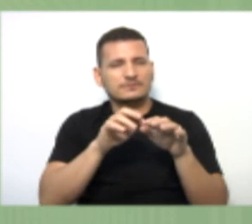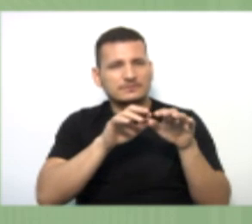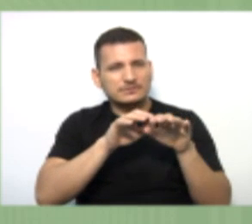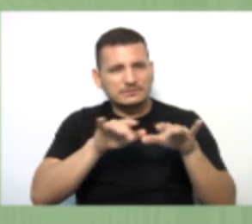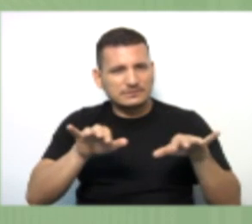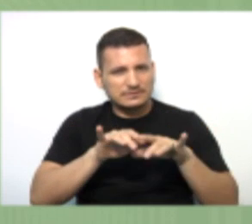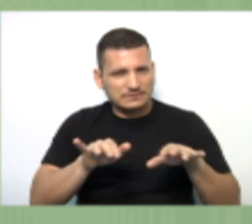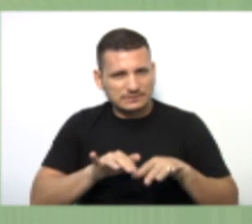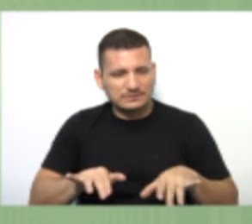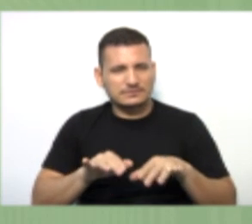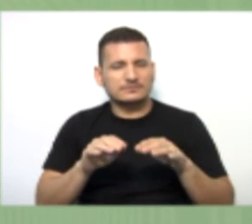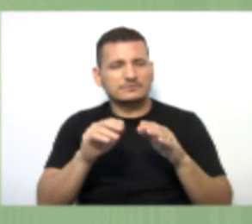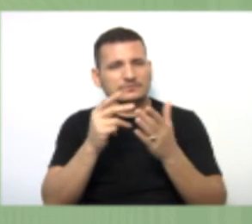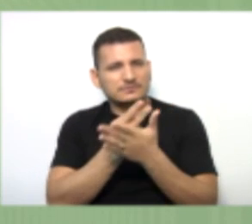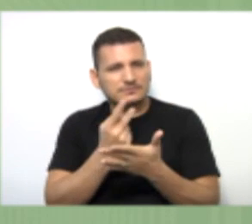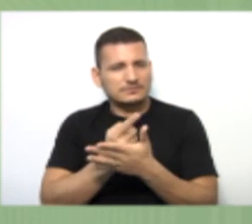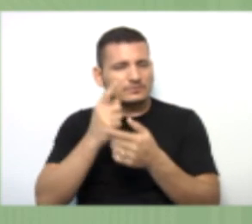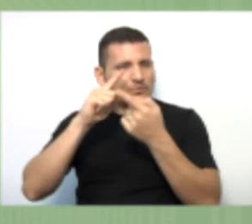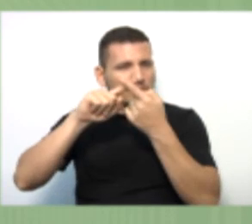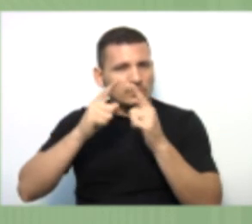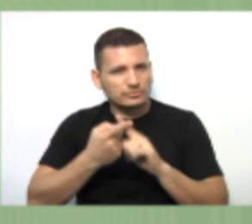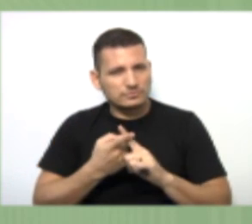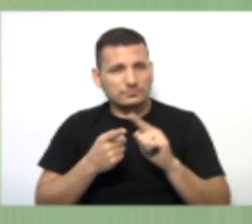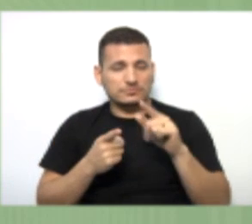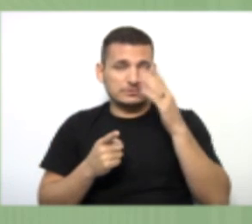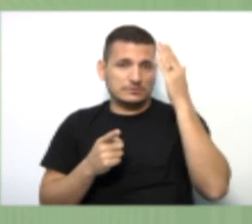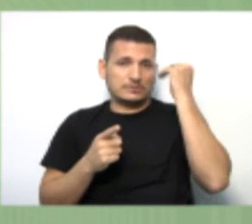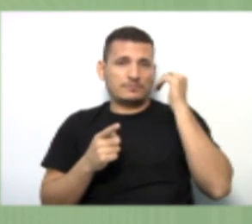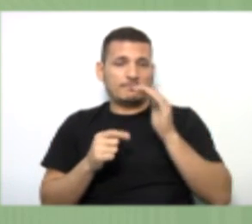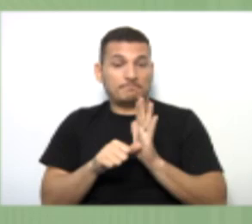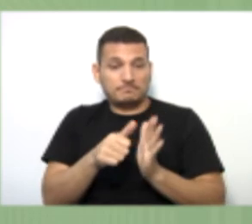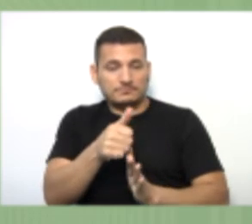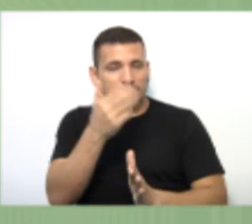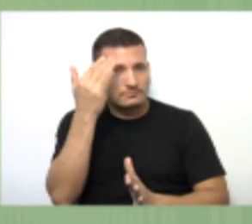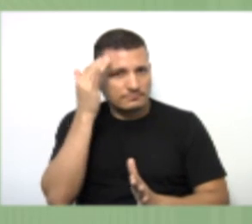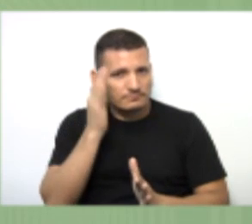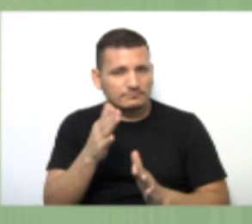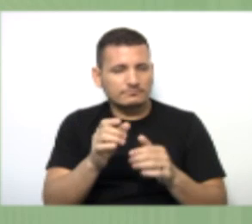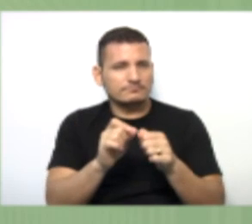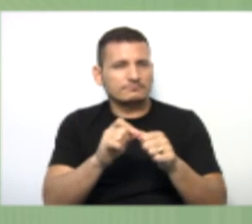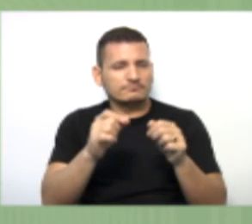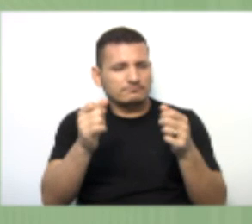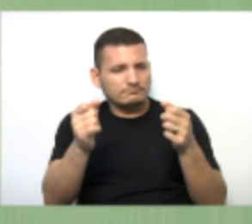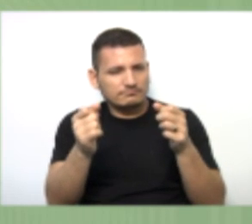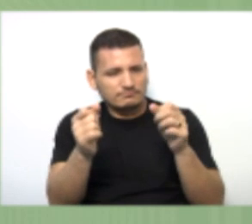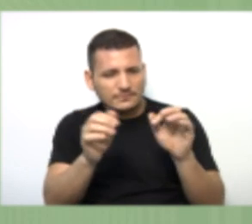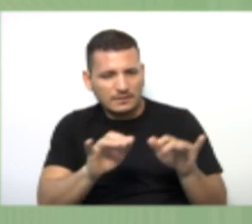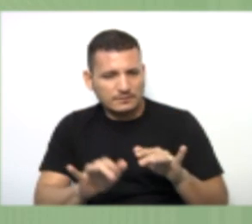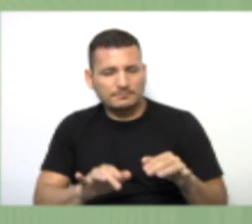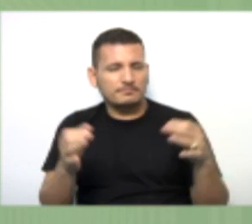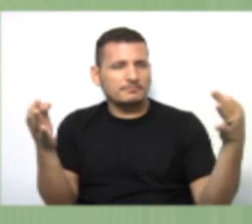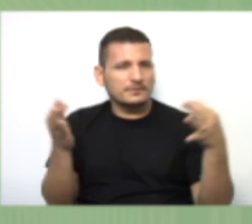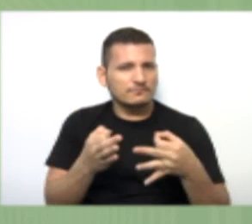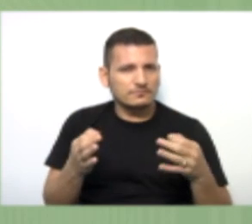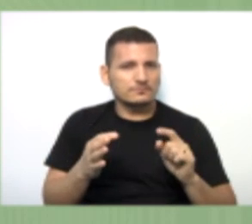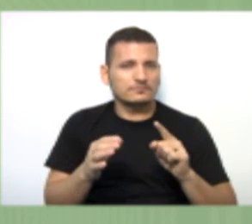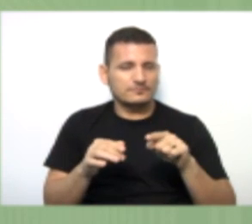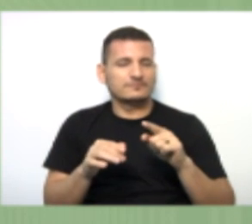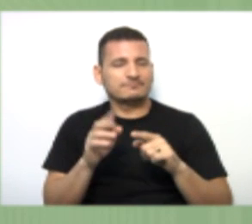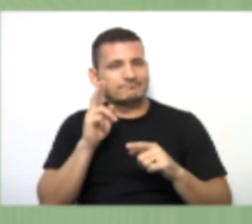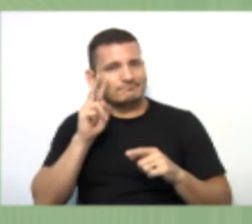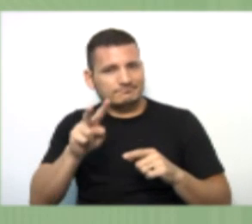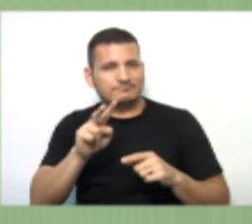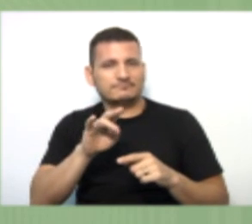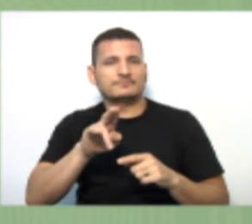erra de forma lógica, você não vai saber logo de cara a fazer um código perfeito, né? Então você vai se deparar muito com esse cara,